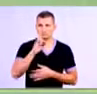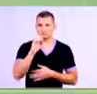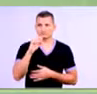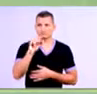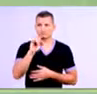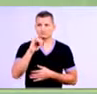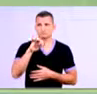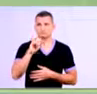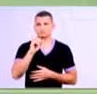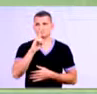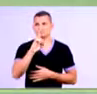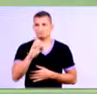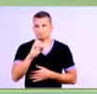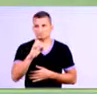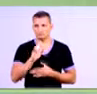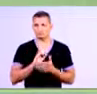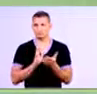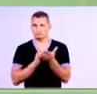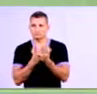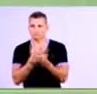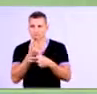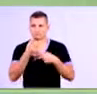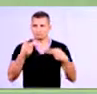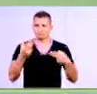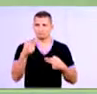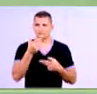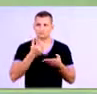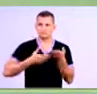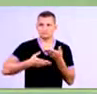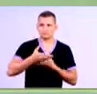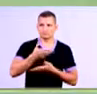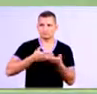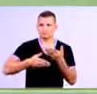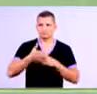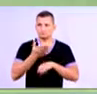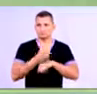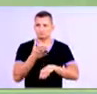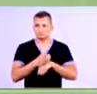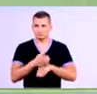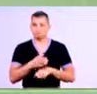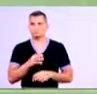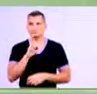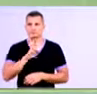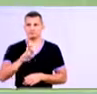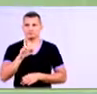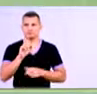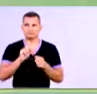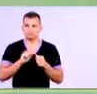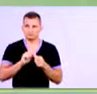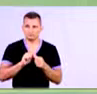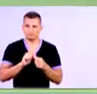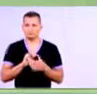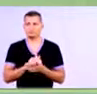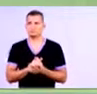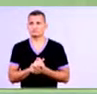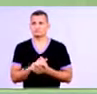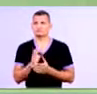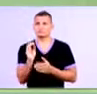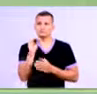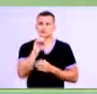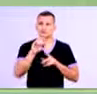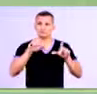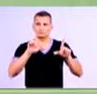informacional, remover elementos que não têm relação com a tarefa que está sendo executada. Coloquem só na tela aquilo que a pessoa